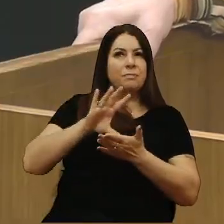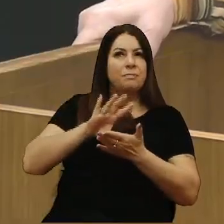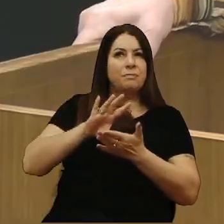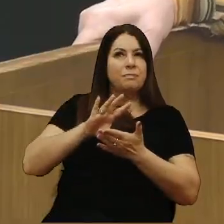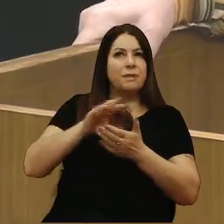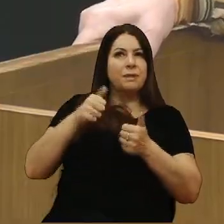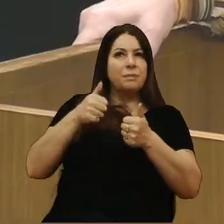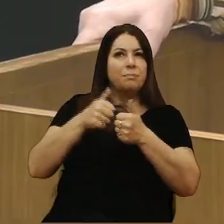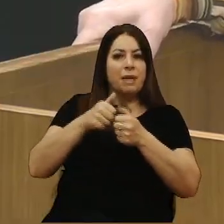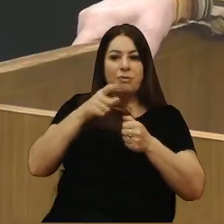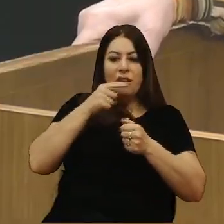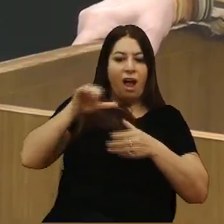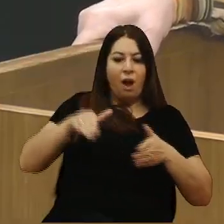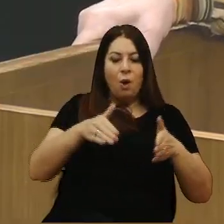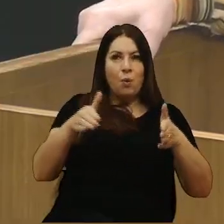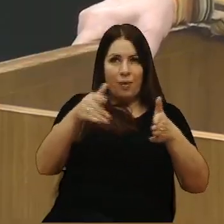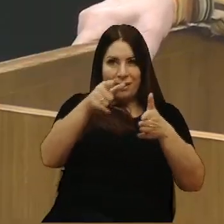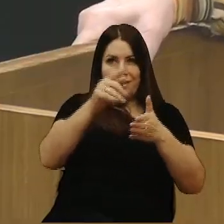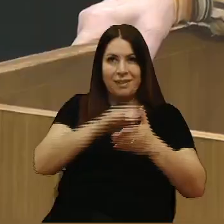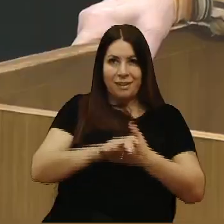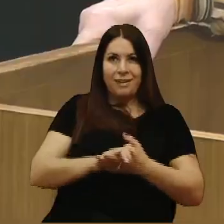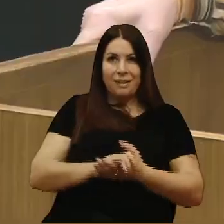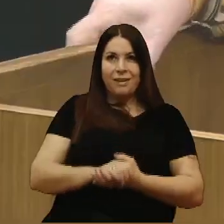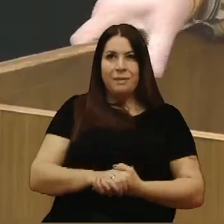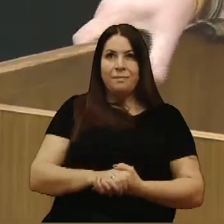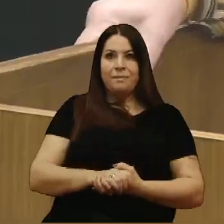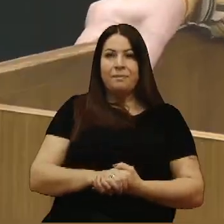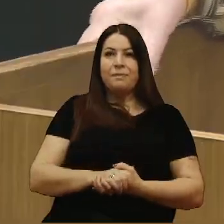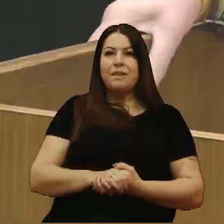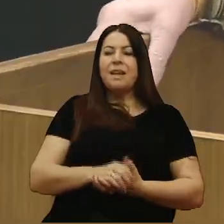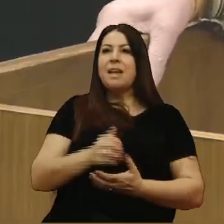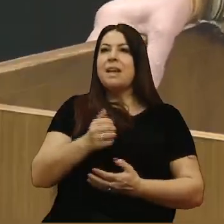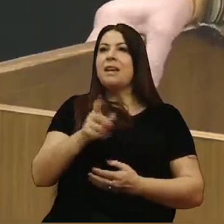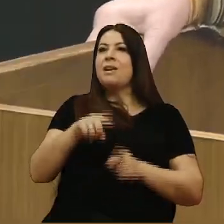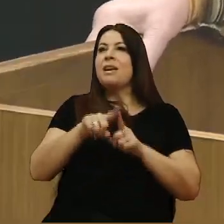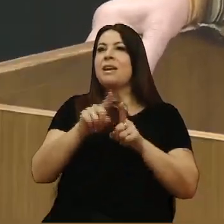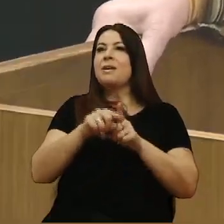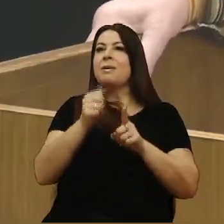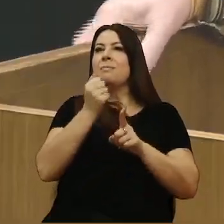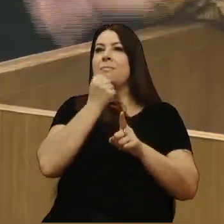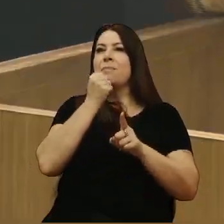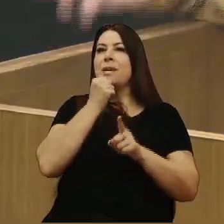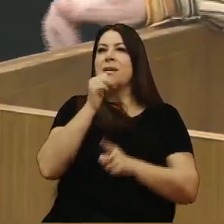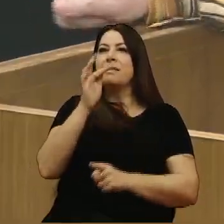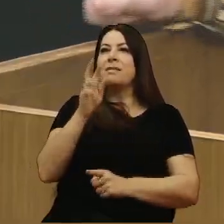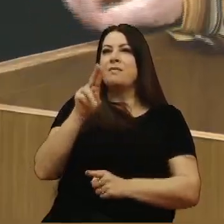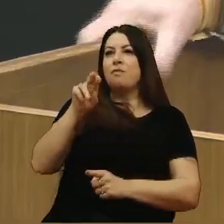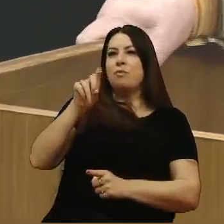perto das represas, a pedra fundamental do